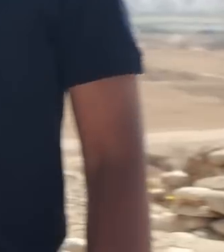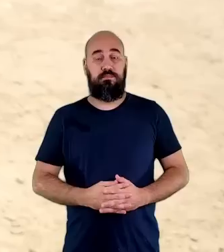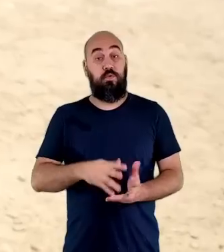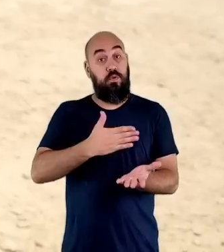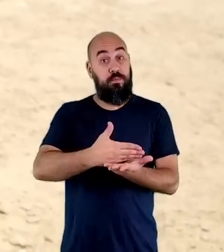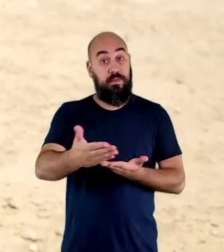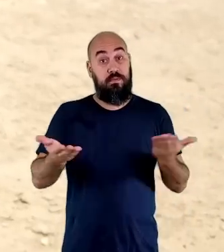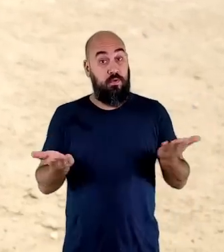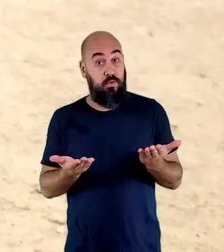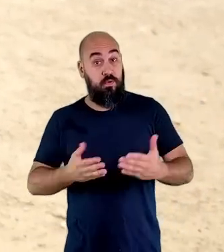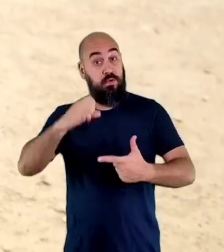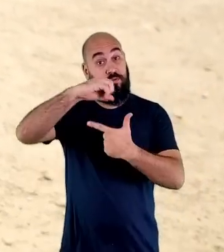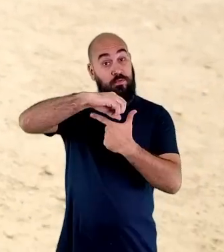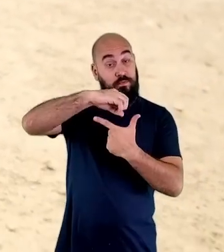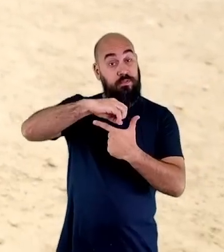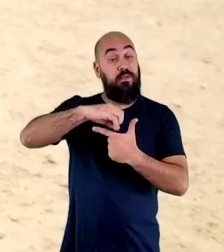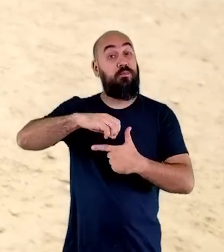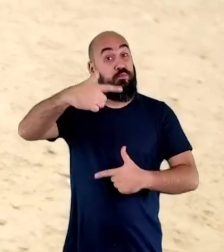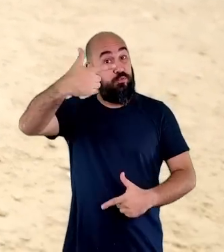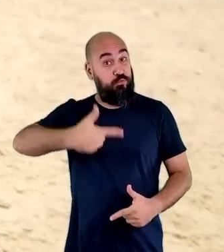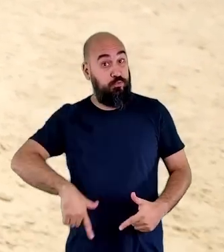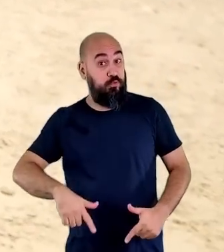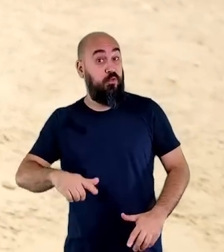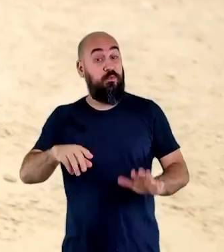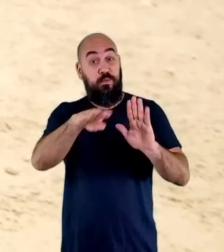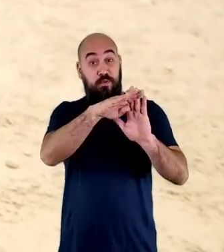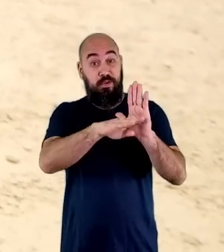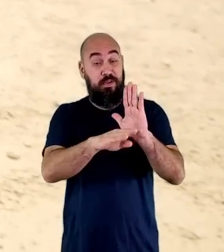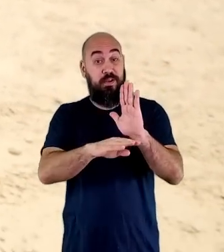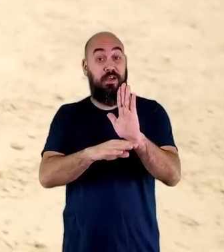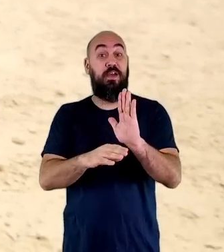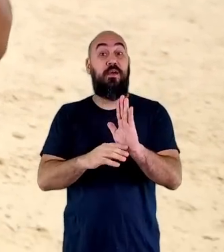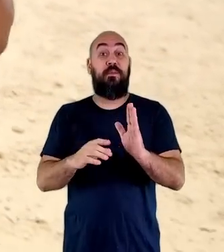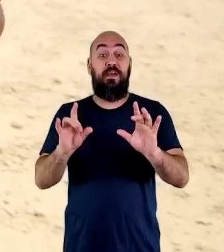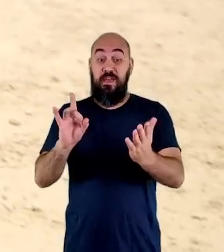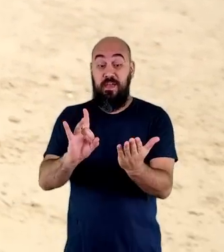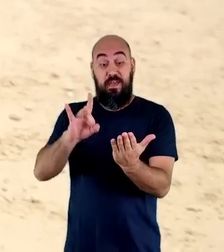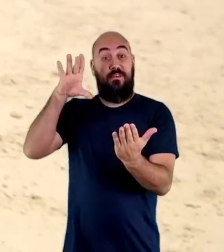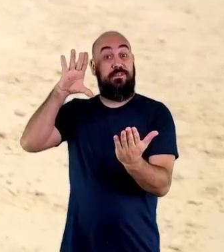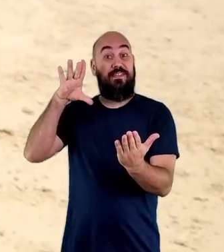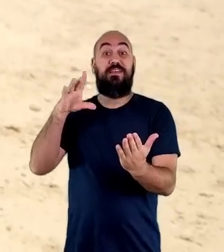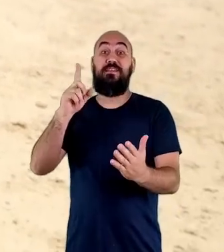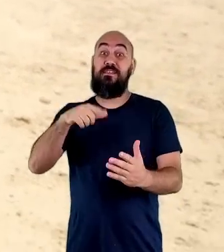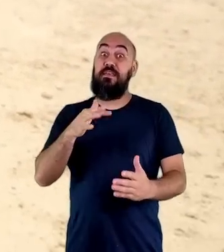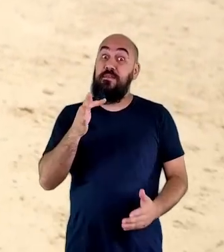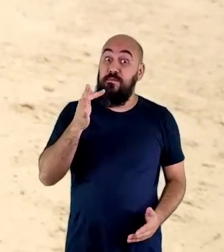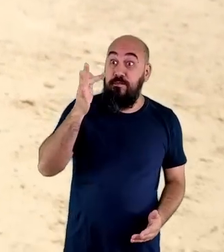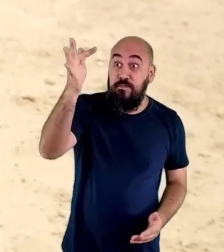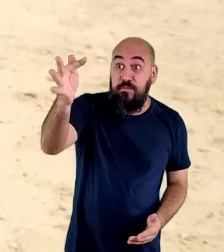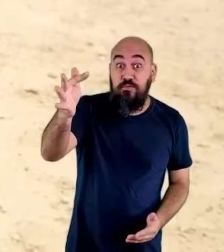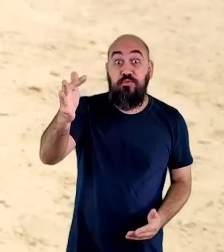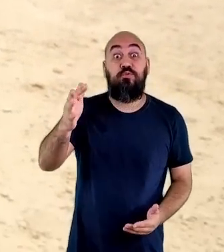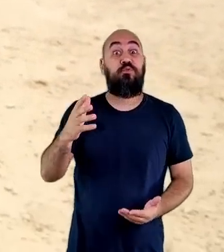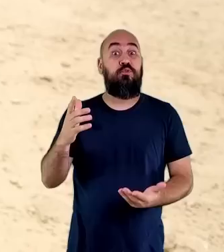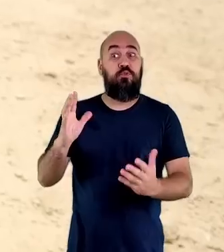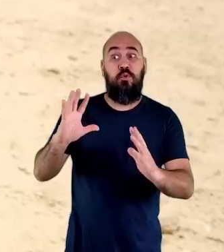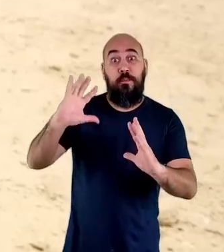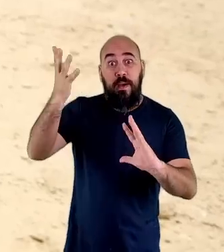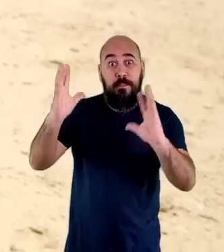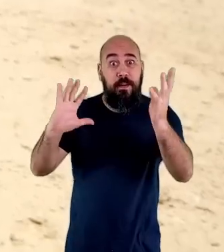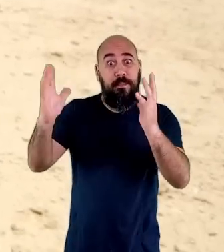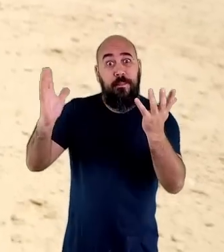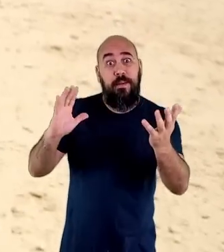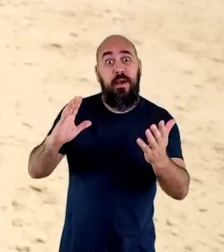Começa agora pela TV Novo Tempo mais um programa Evidências na busca de fatos que comprovem a veracidade histórica da Bíblia Sagrada. Eu estou